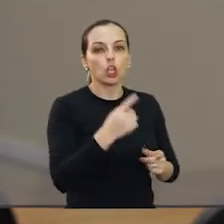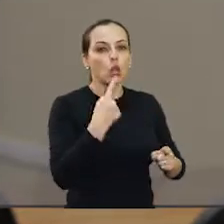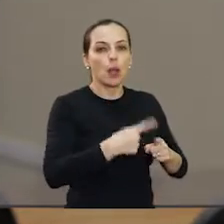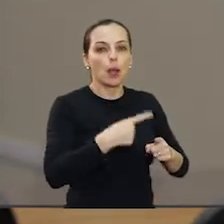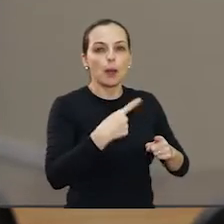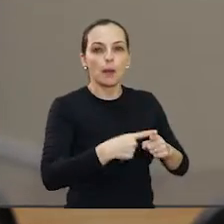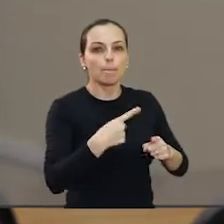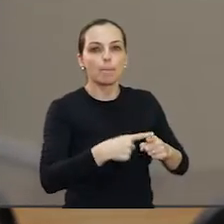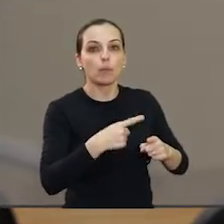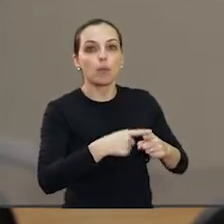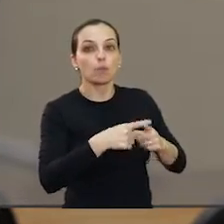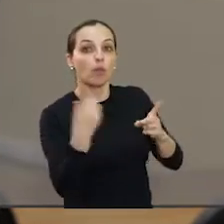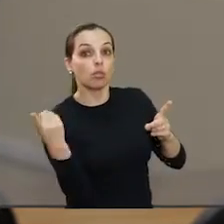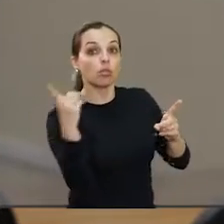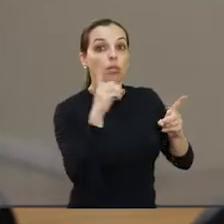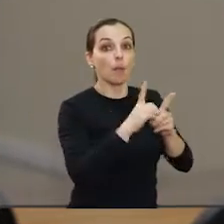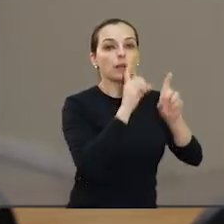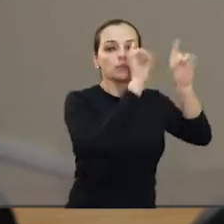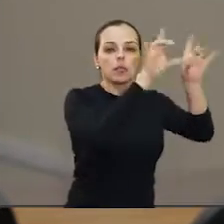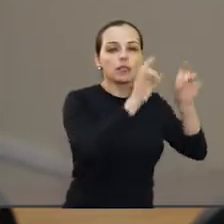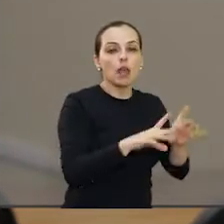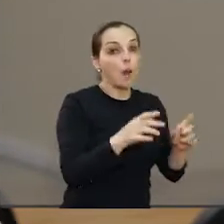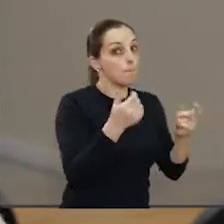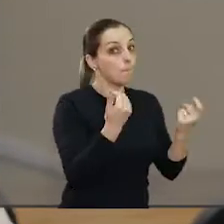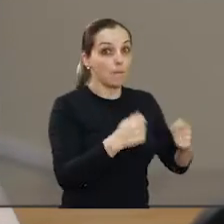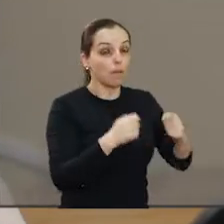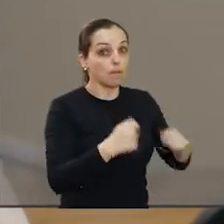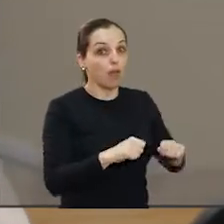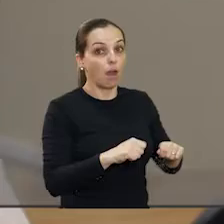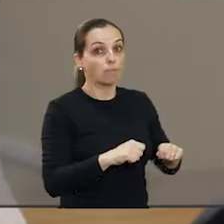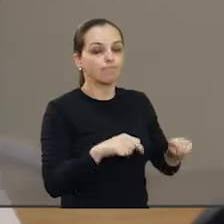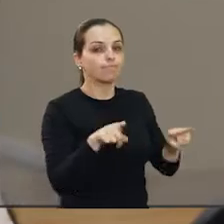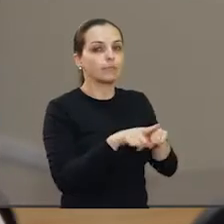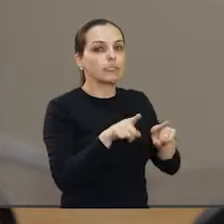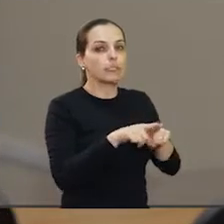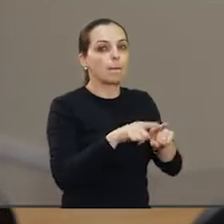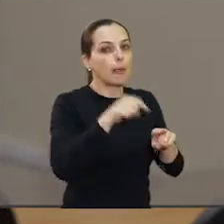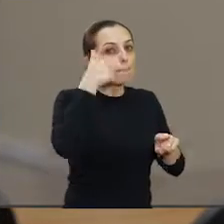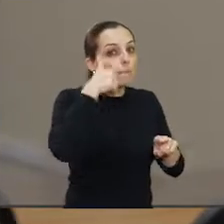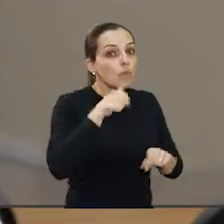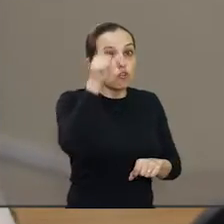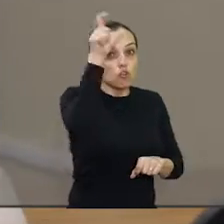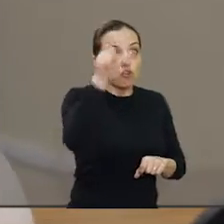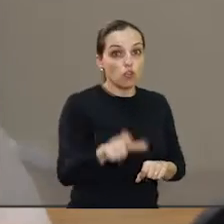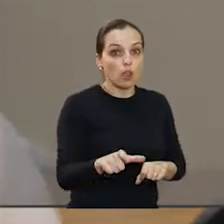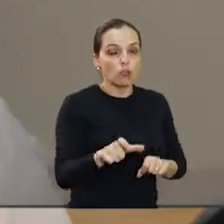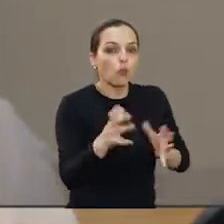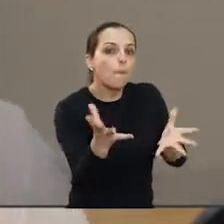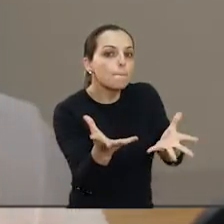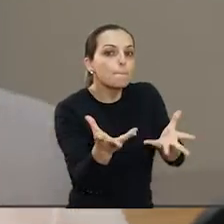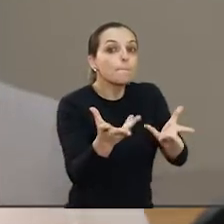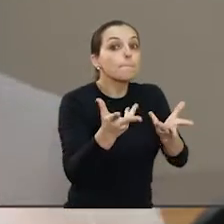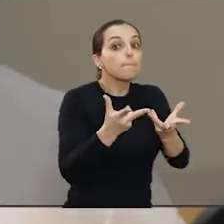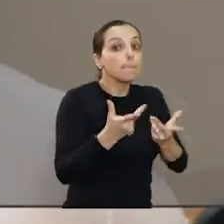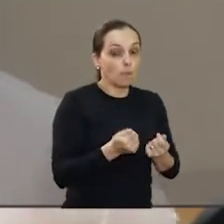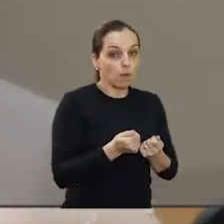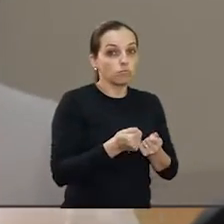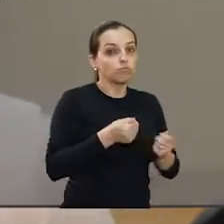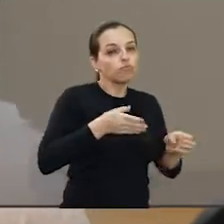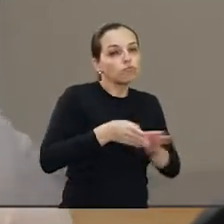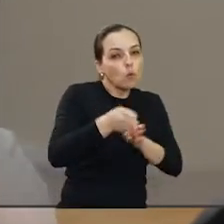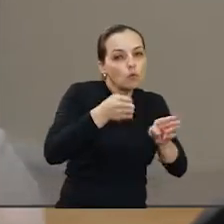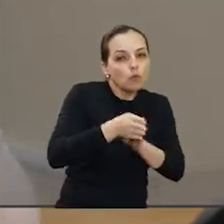graves, né, violência sexual, elas precisam de um atendimento mais específico. Além do acolhimento,